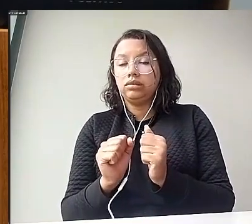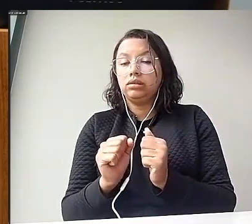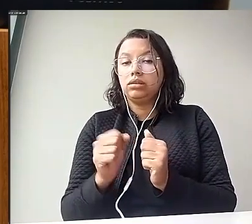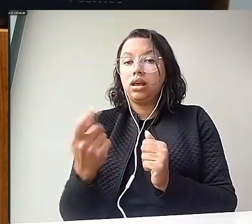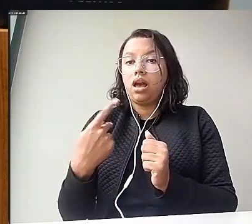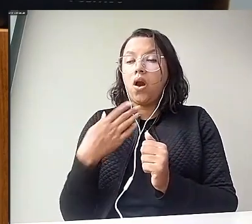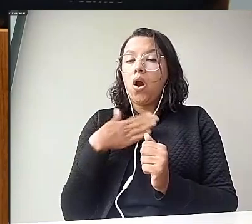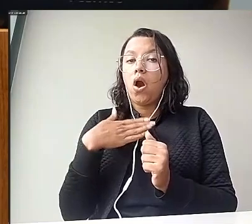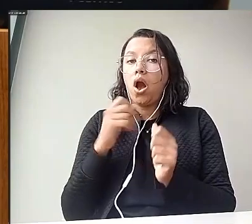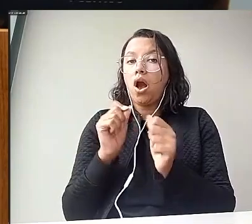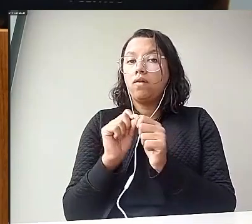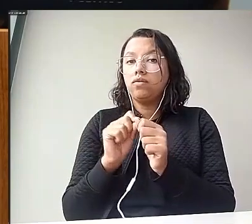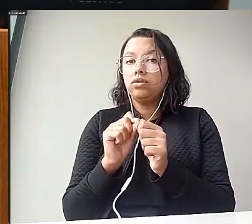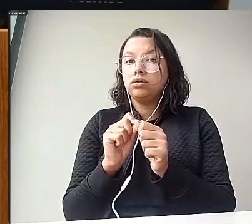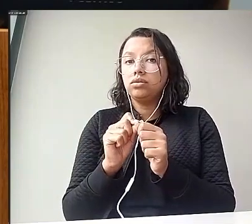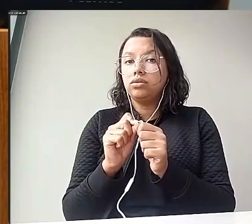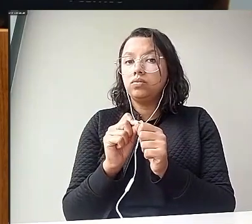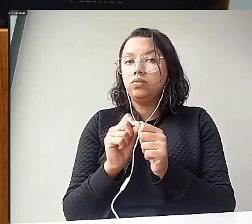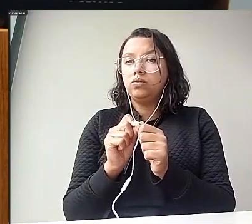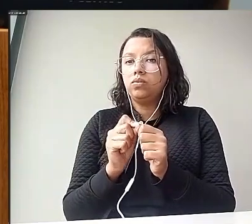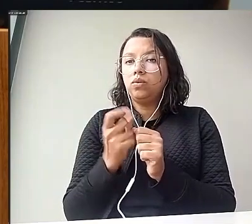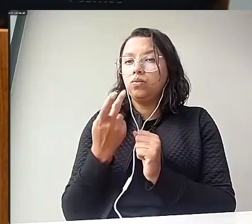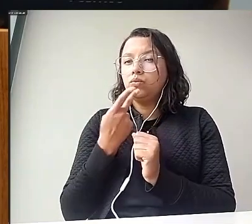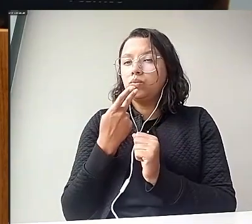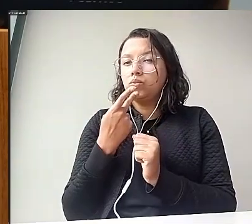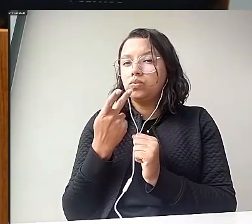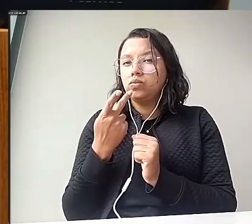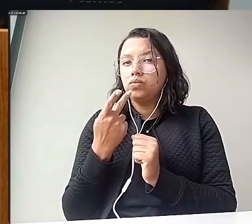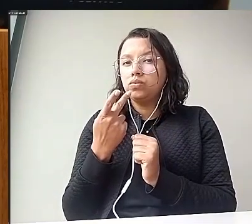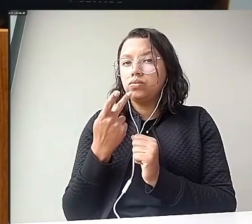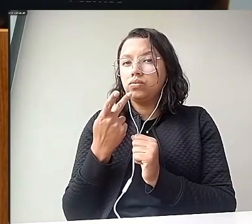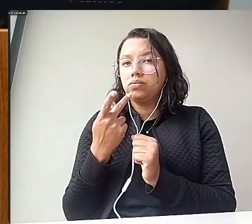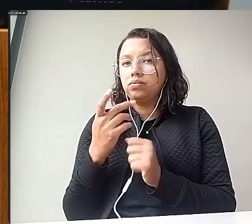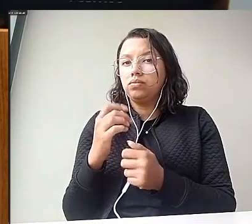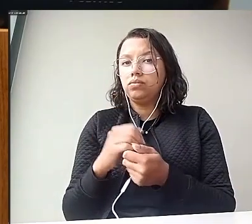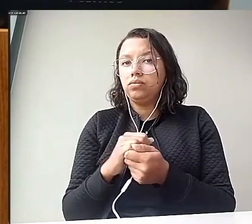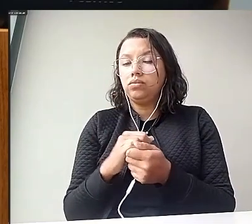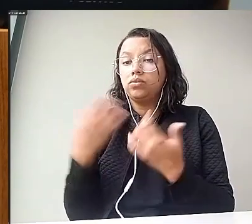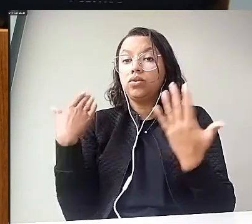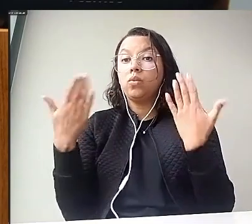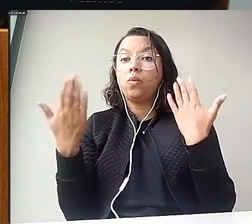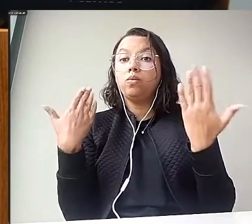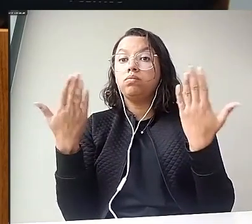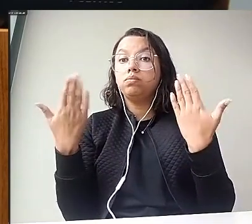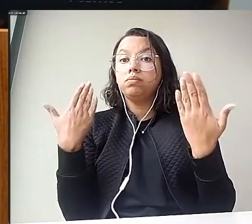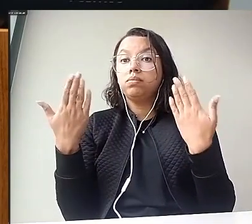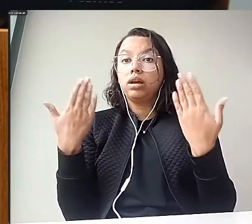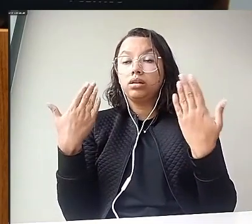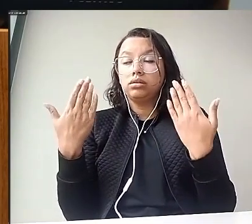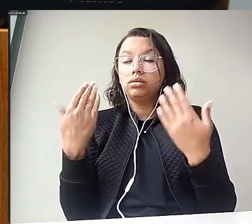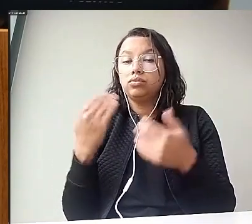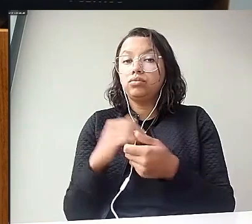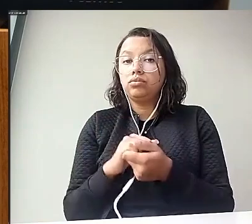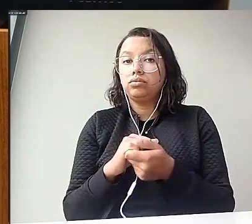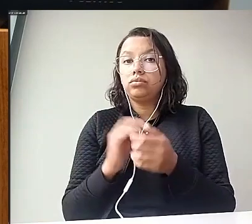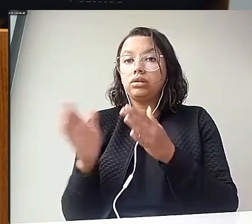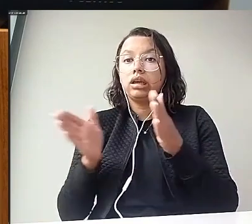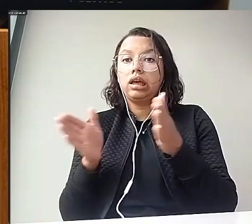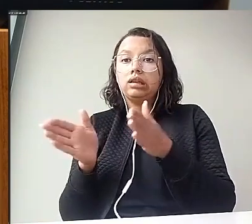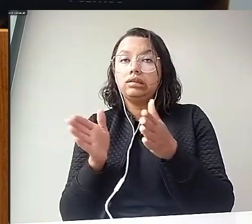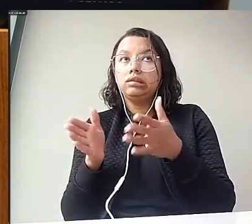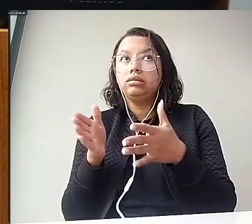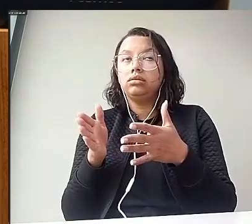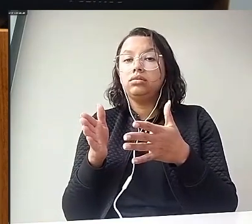de fazer um arriscado quadro comparativo entre muitas,